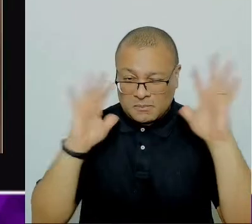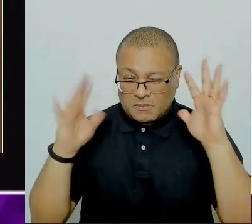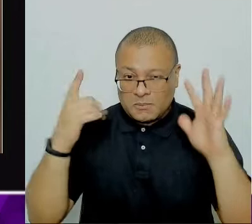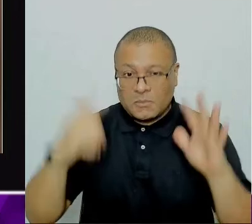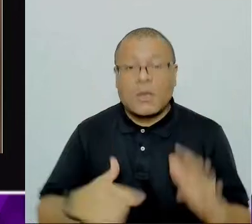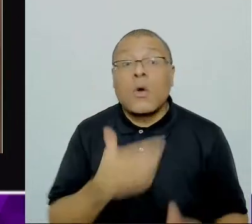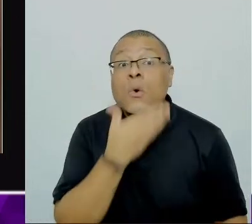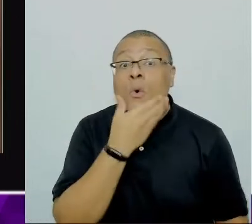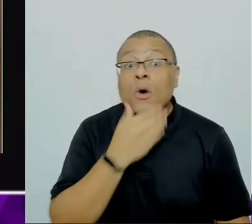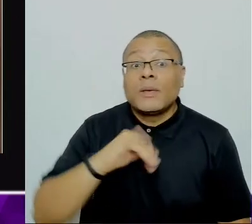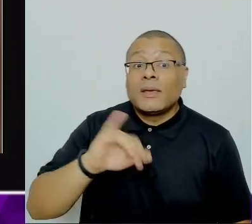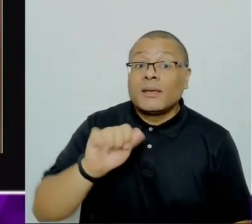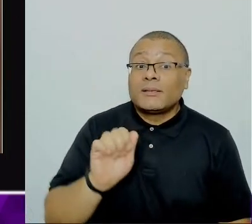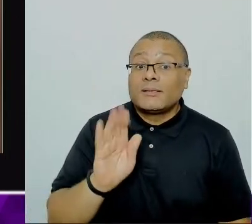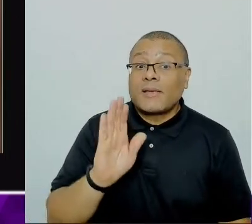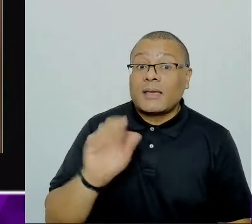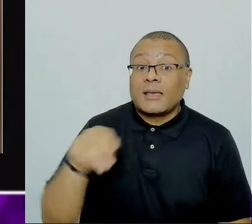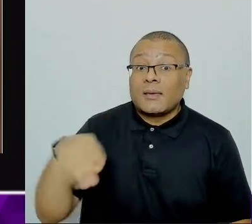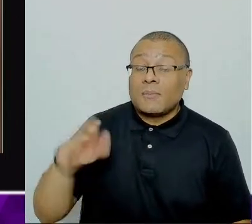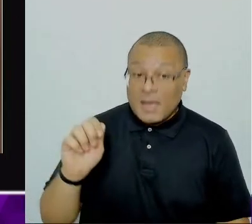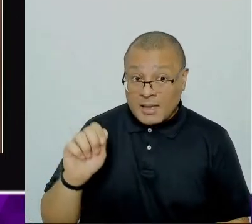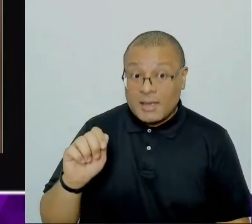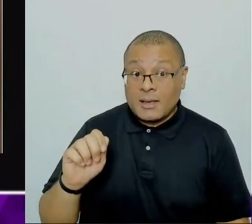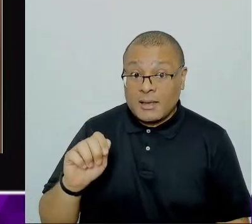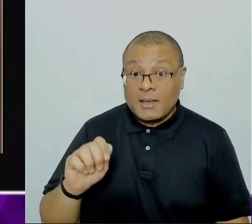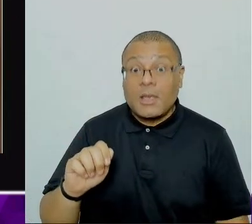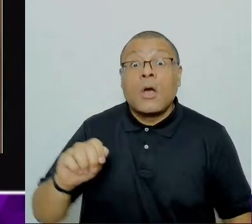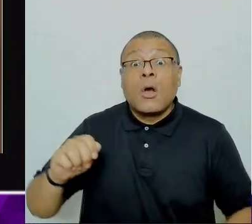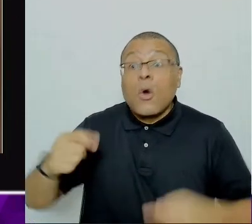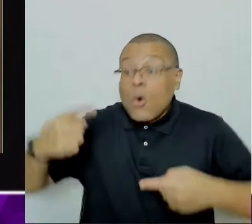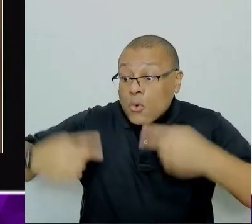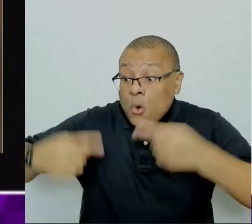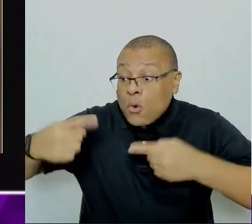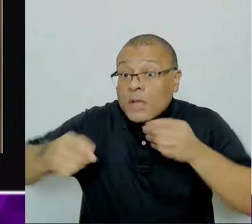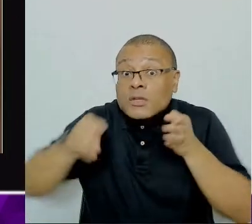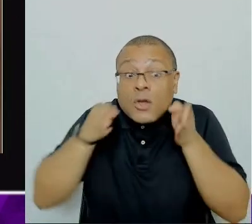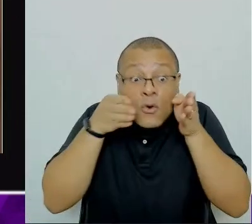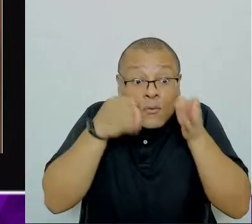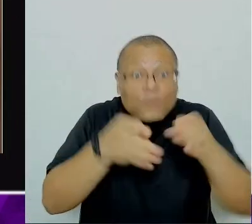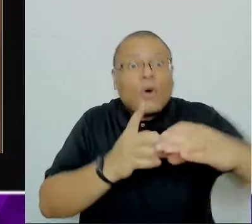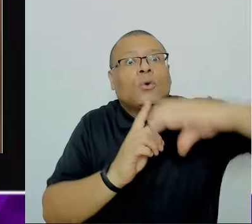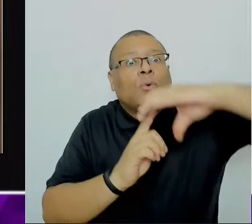que ele falou, olha, esqueça os concorrentes, foque nos clientes, dê essa experiência.